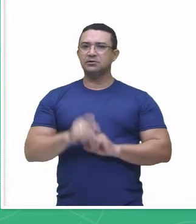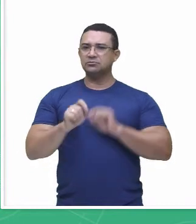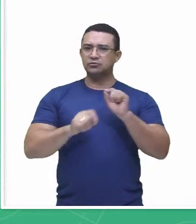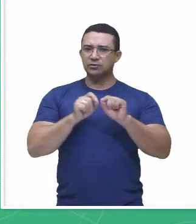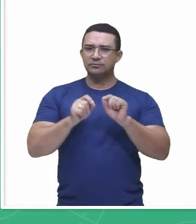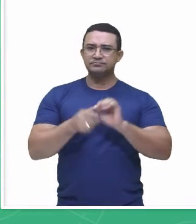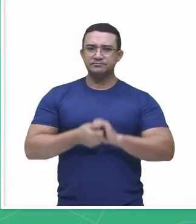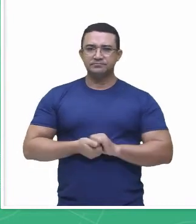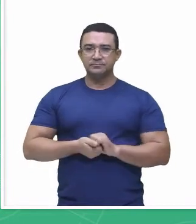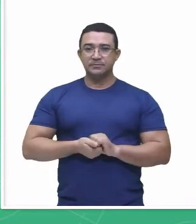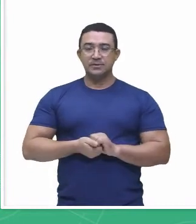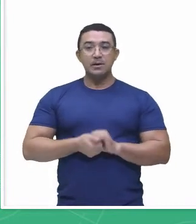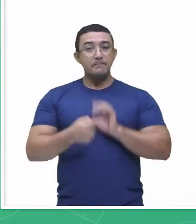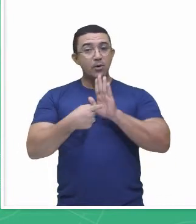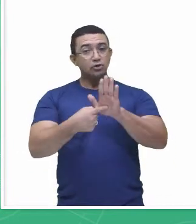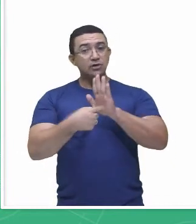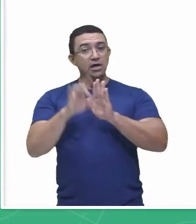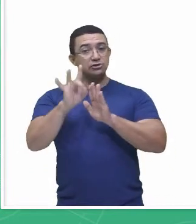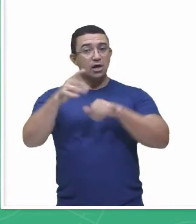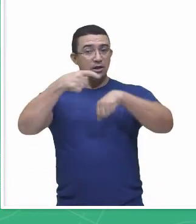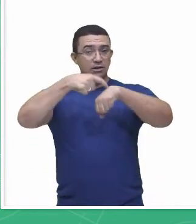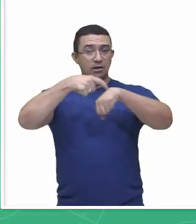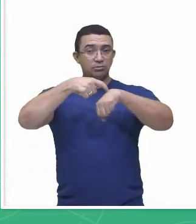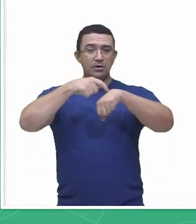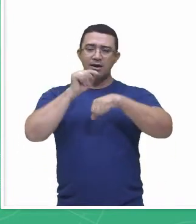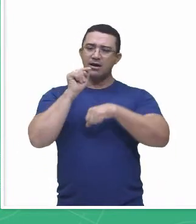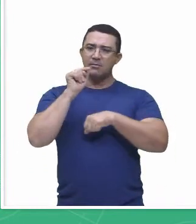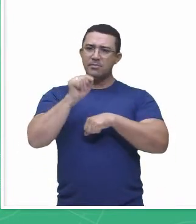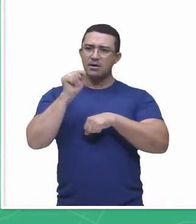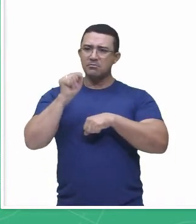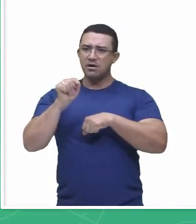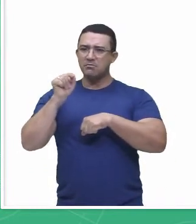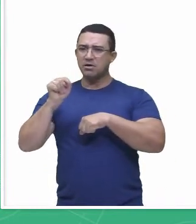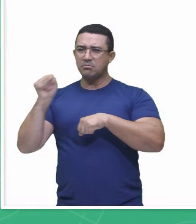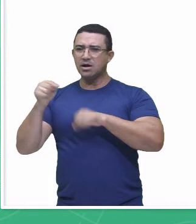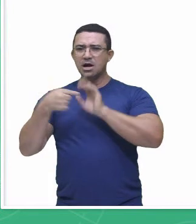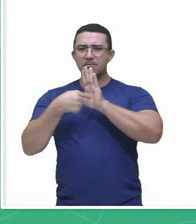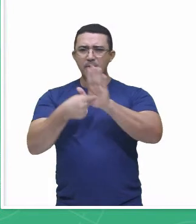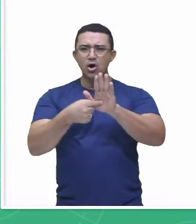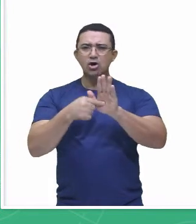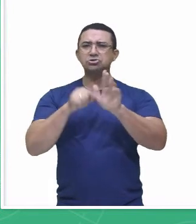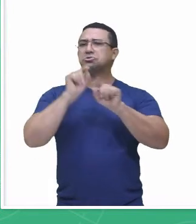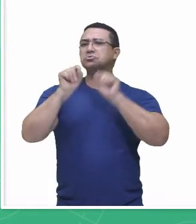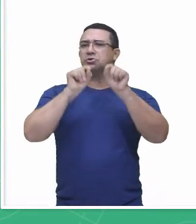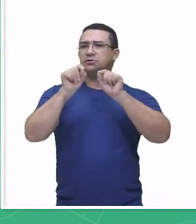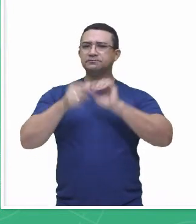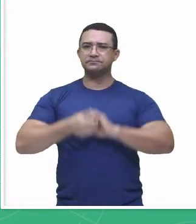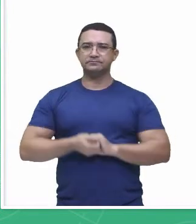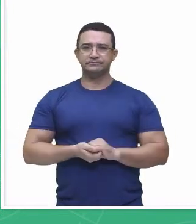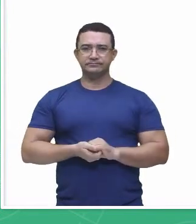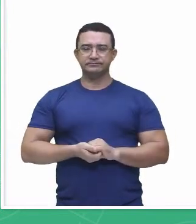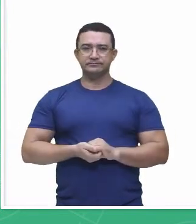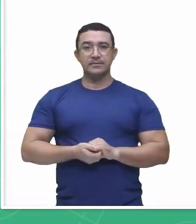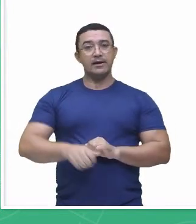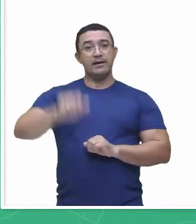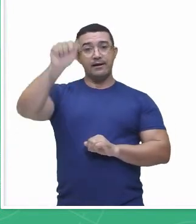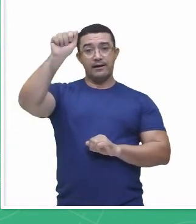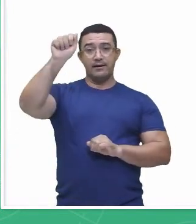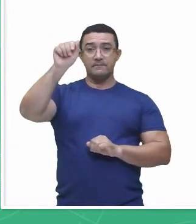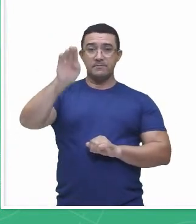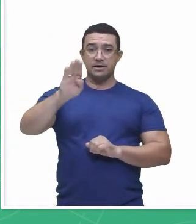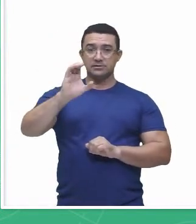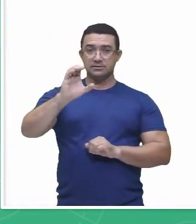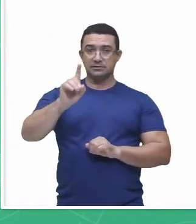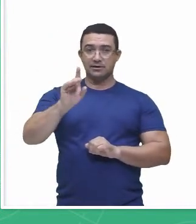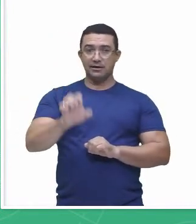essa situação no tempo. Então, essas reticências vão indicar para nós o quê? Não é? Aí vem nossas alternativas.